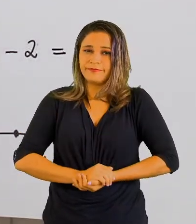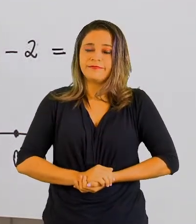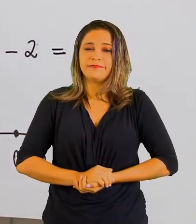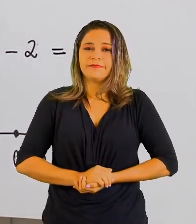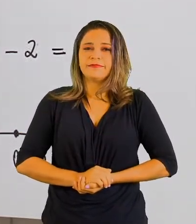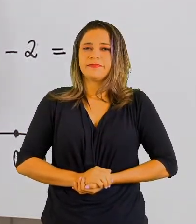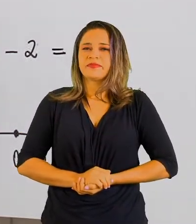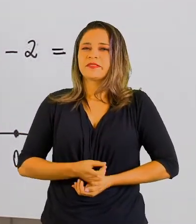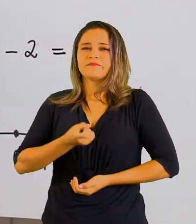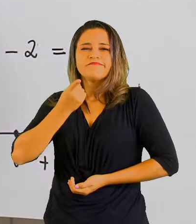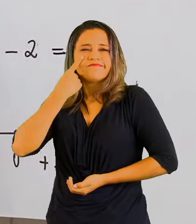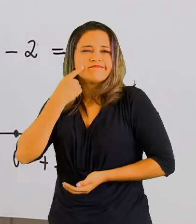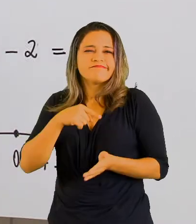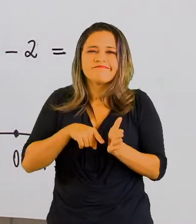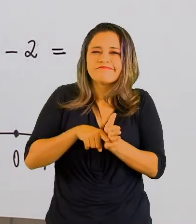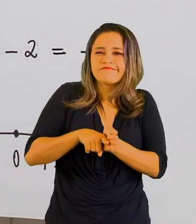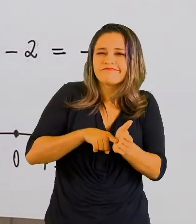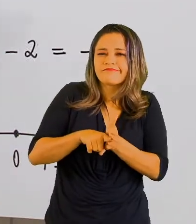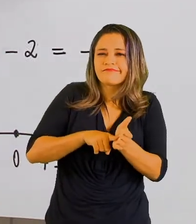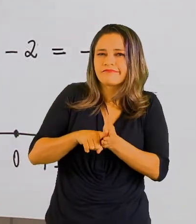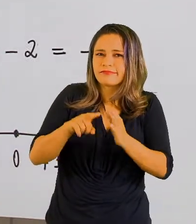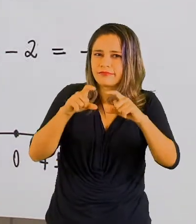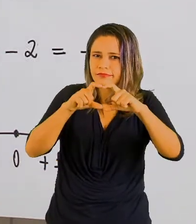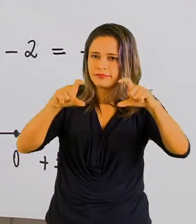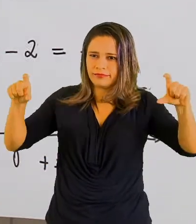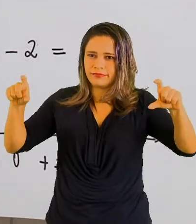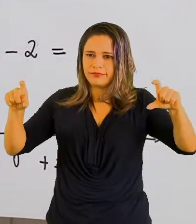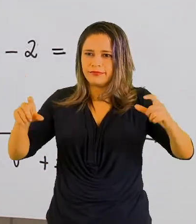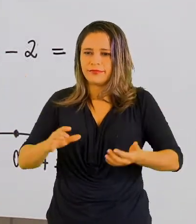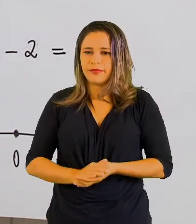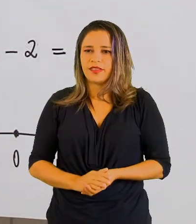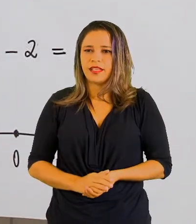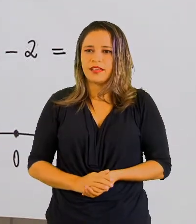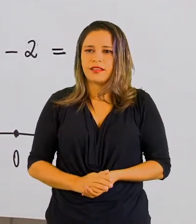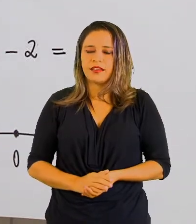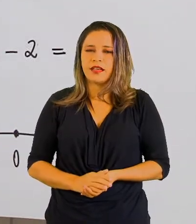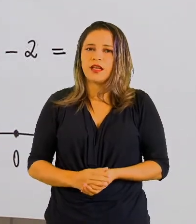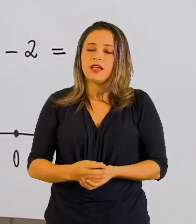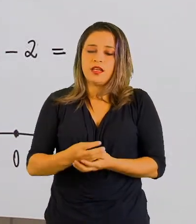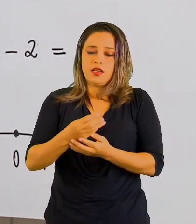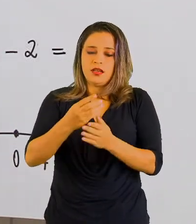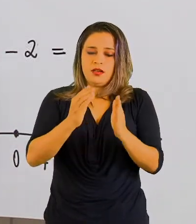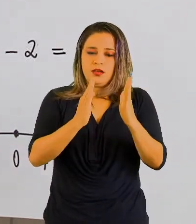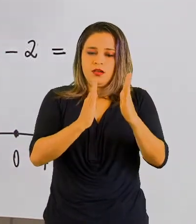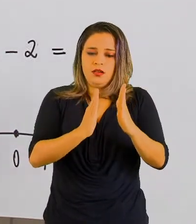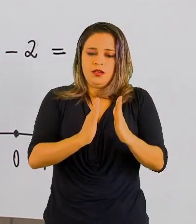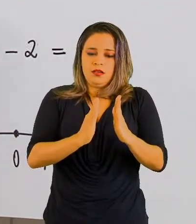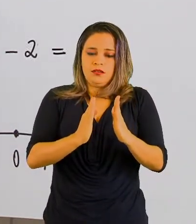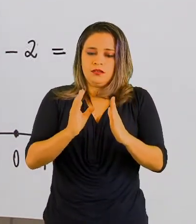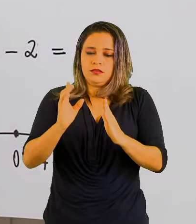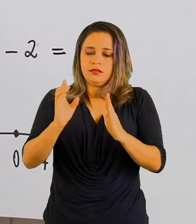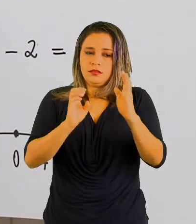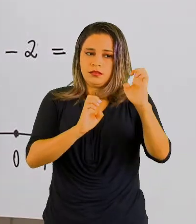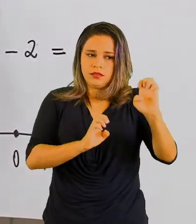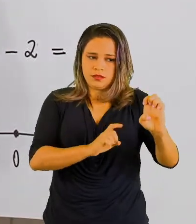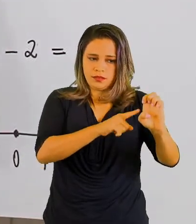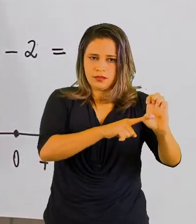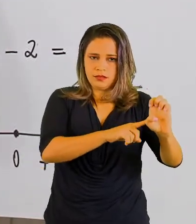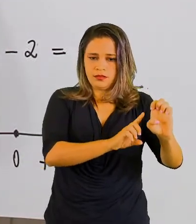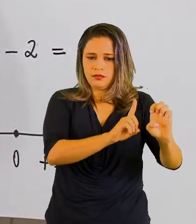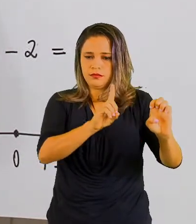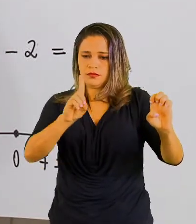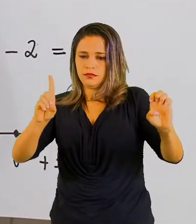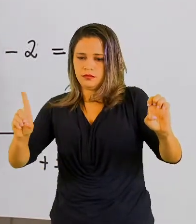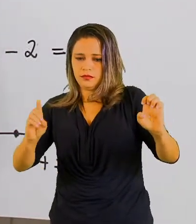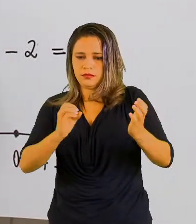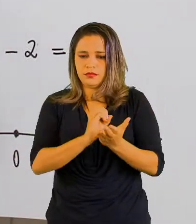vamos analisar essa expressão. Um deslocamento de 3 unidades, da esquerda para a direita, né, a partir da origem, está